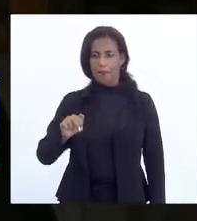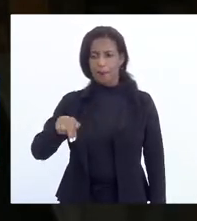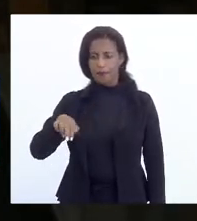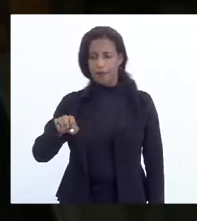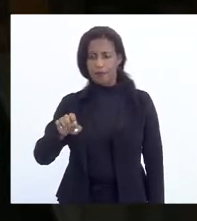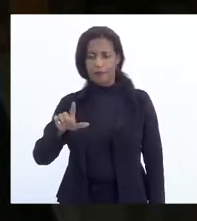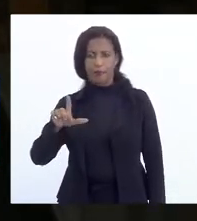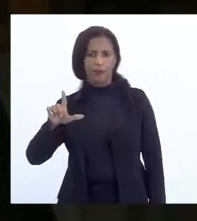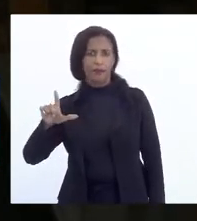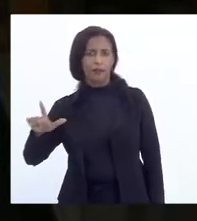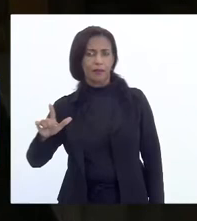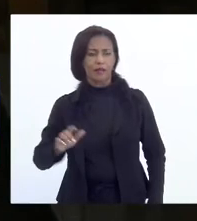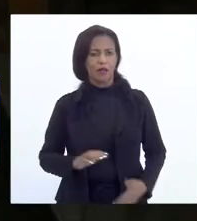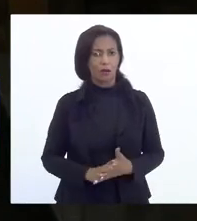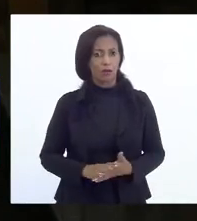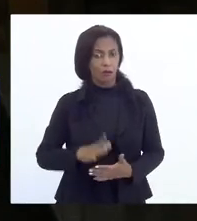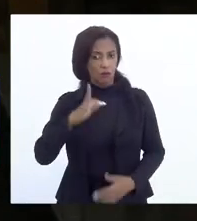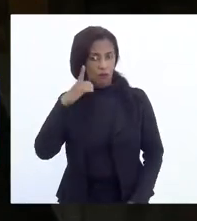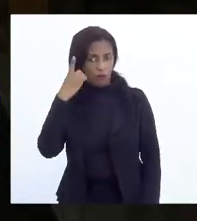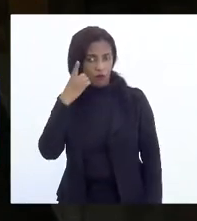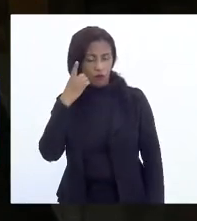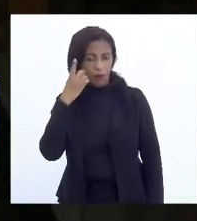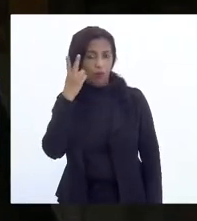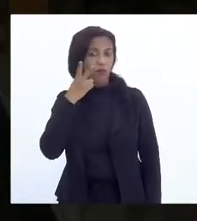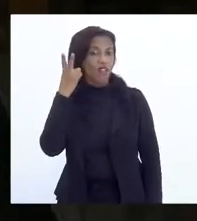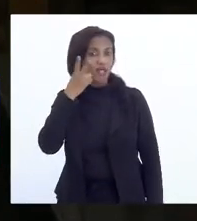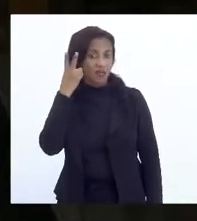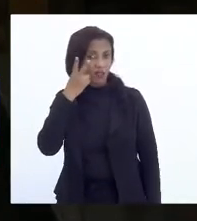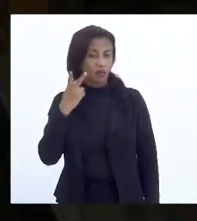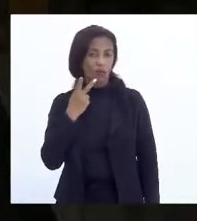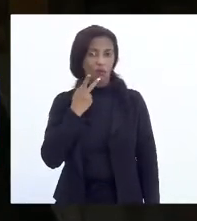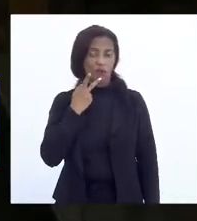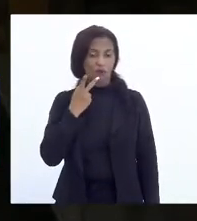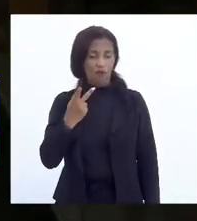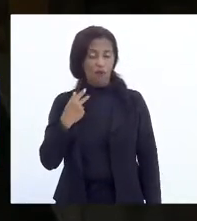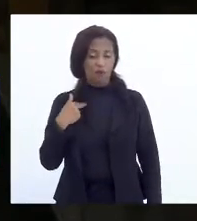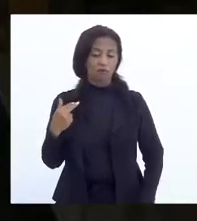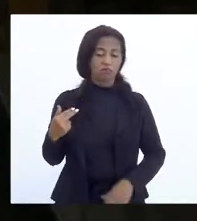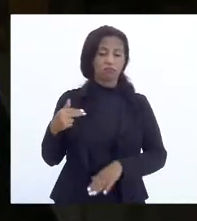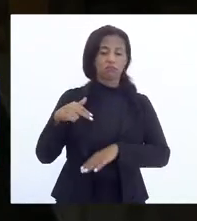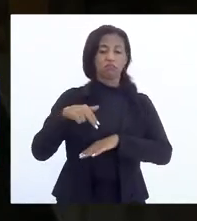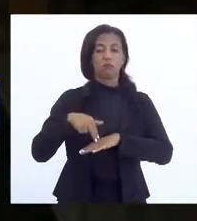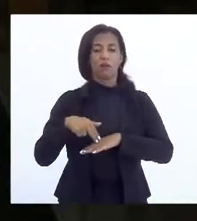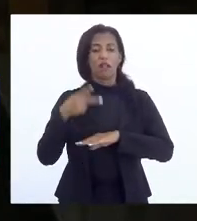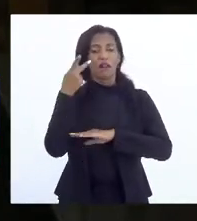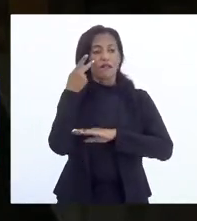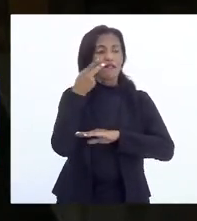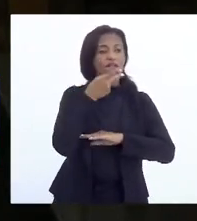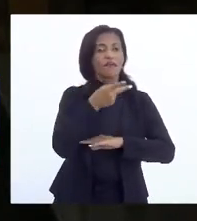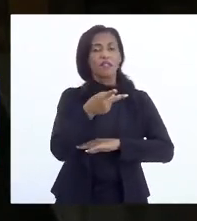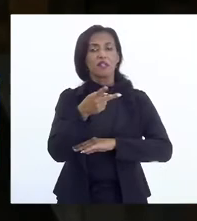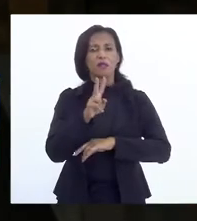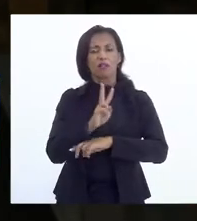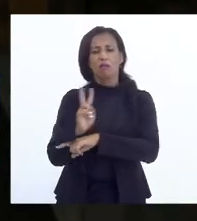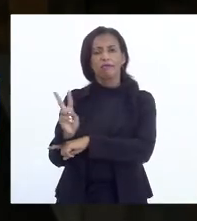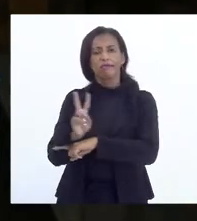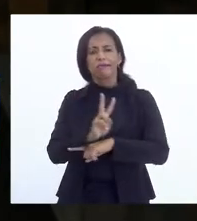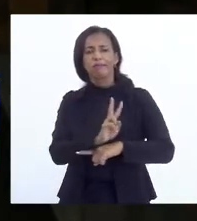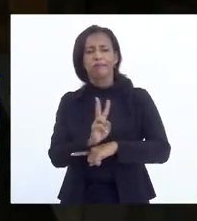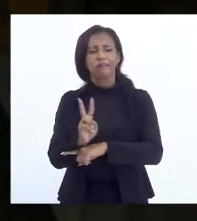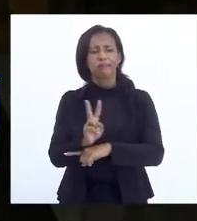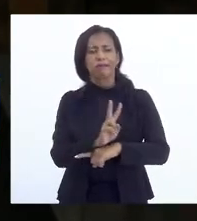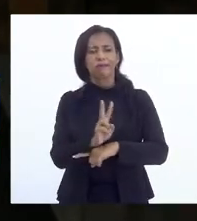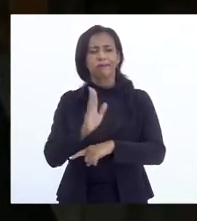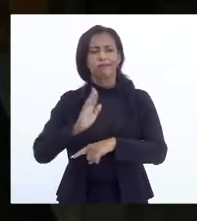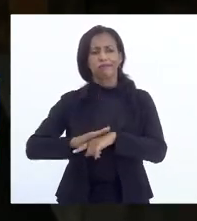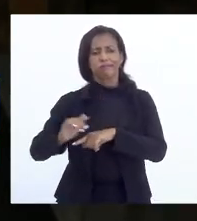vereador, dizendo que estava fazendo uma visita de fiscalização,